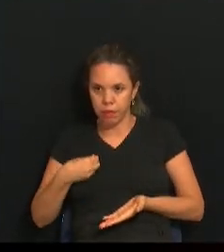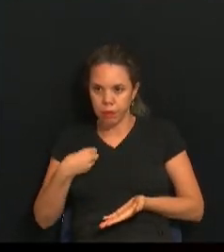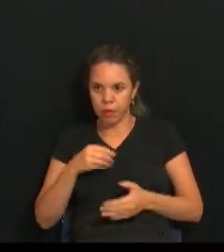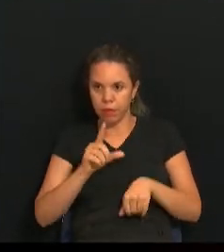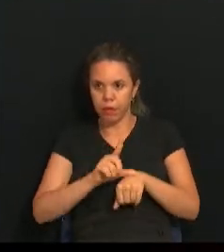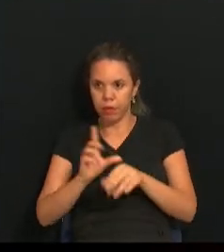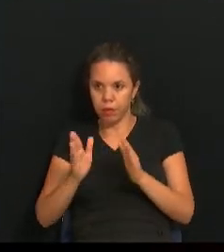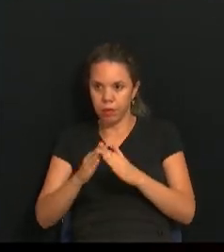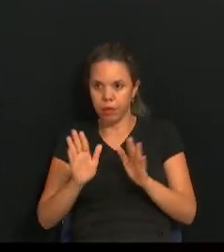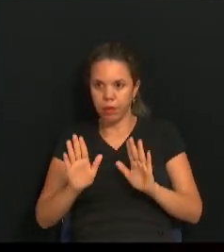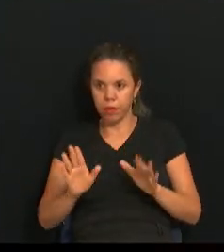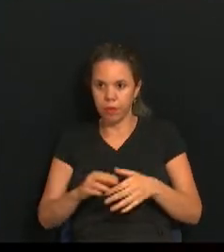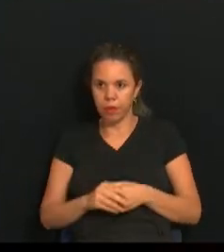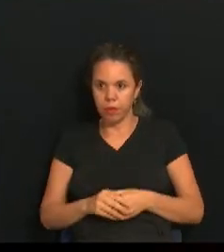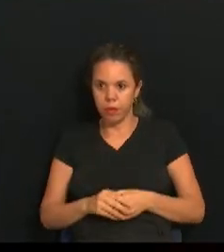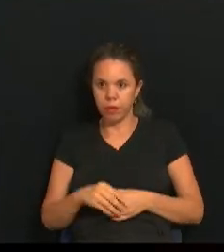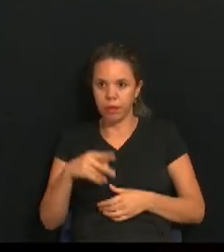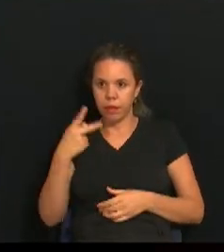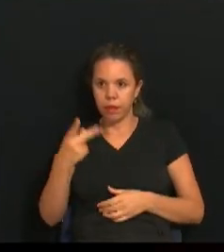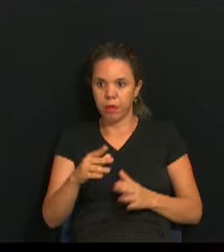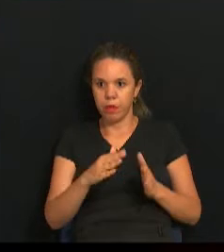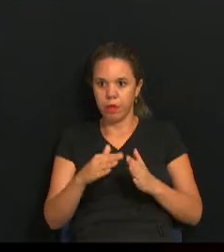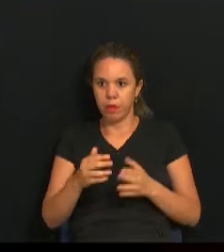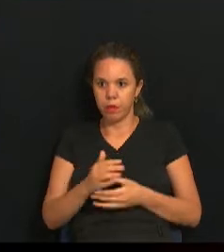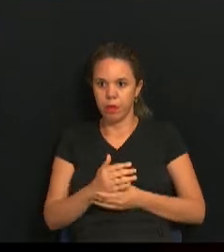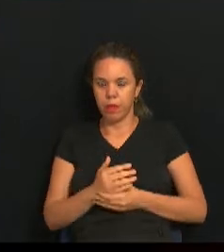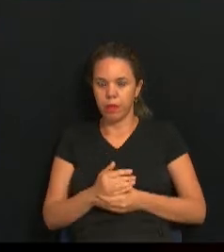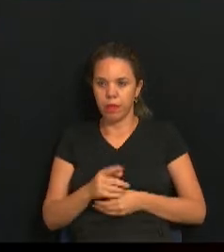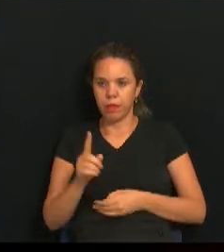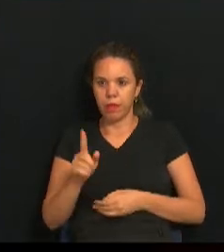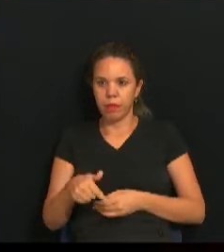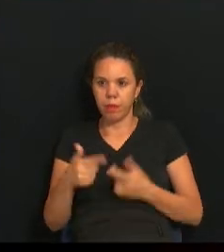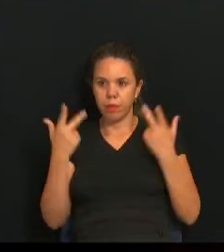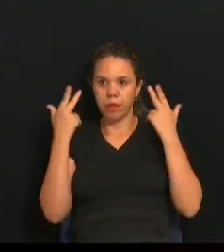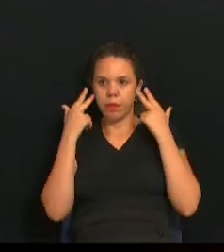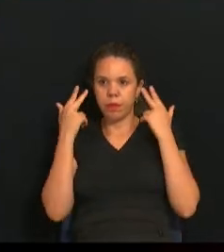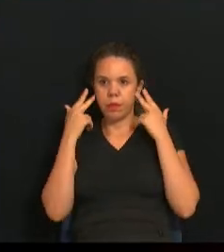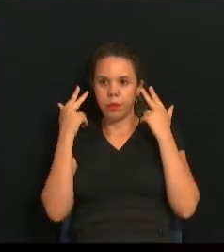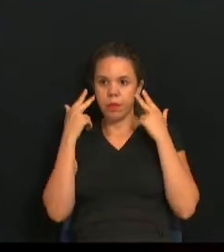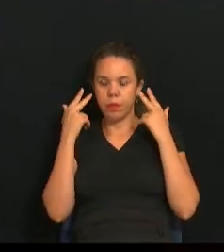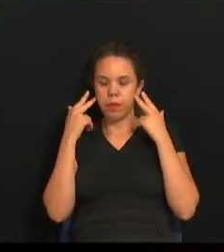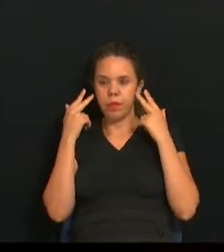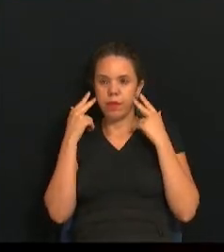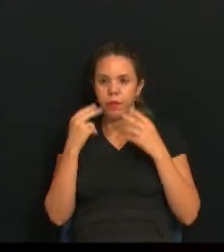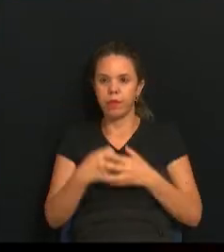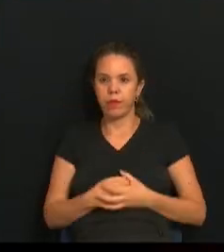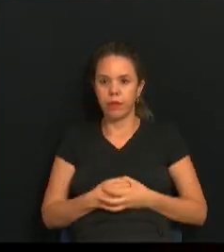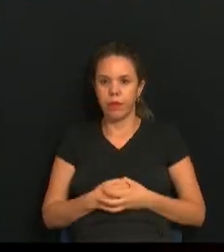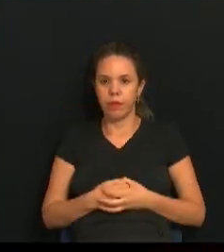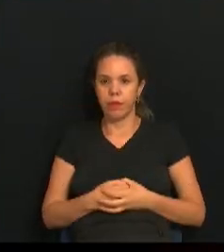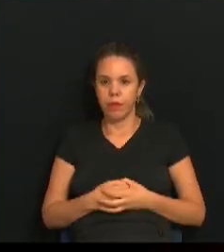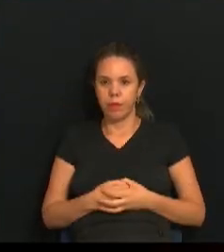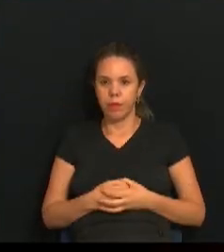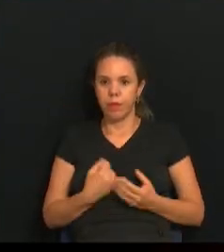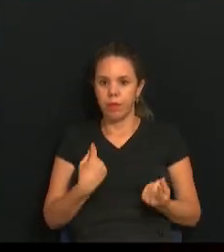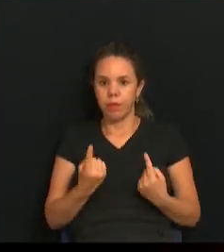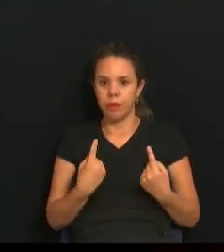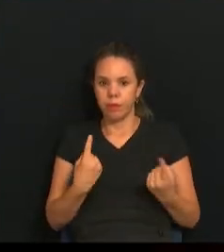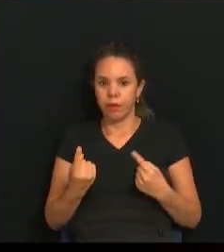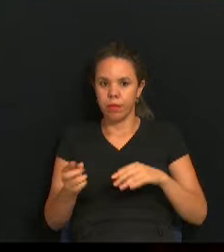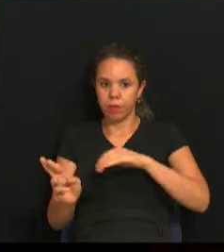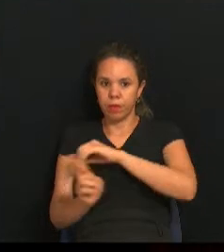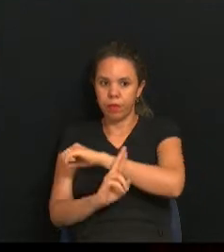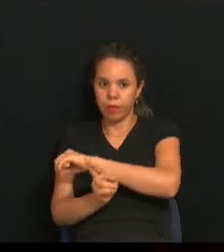residências, onde estejam as suas moradias. É normalmente optado pelos eixos